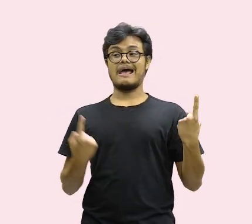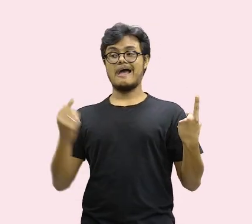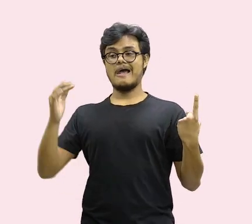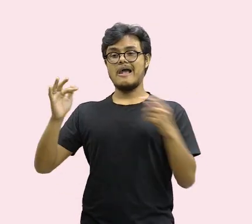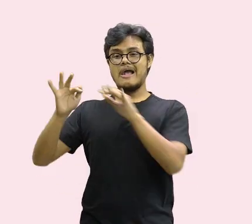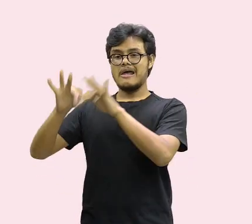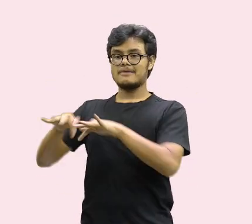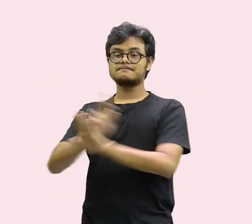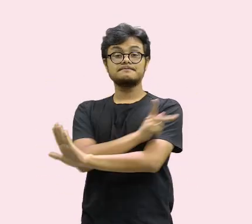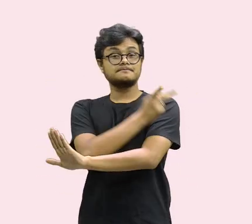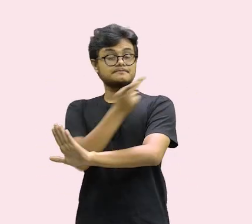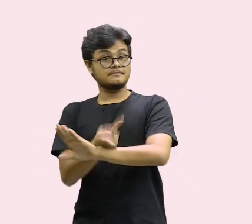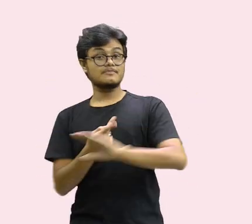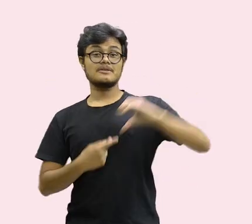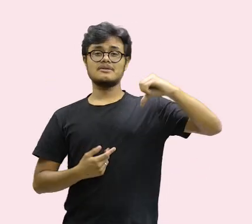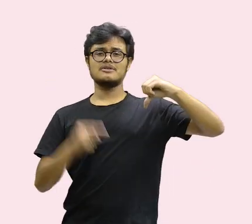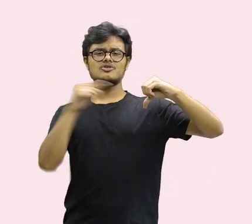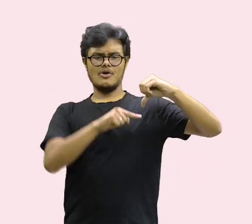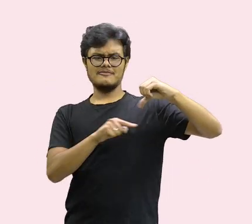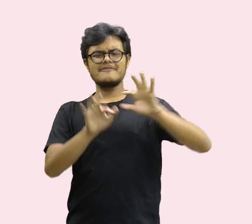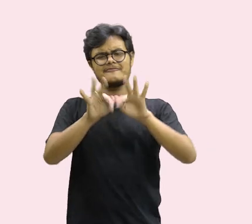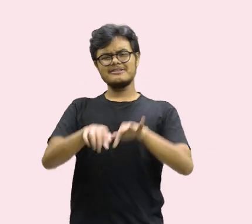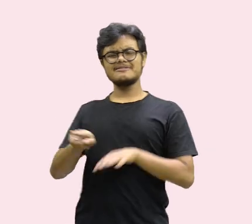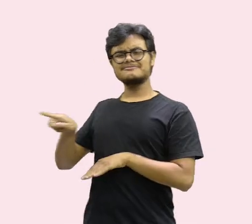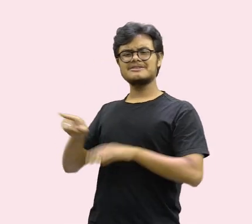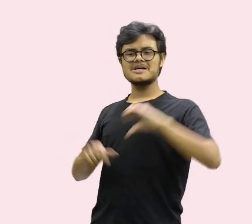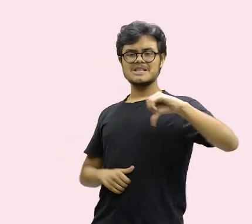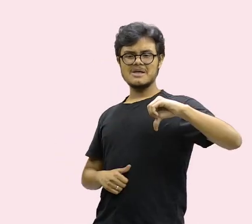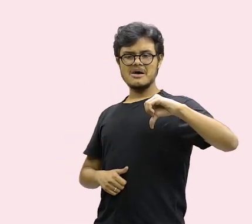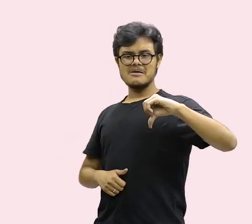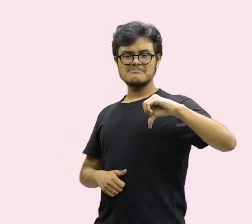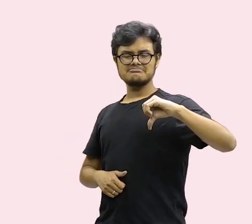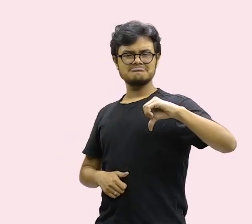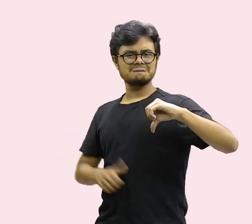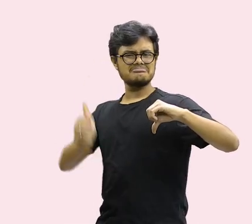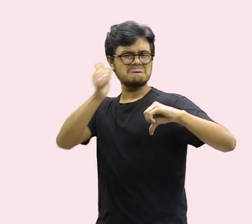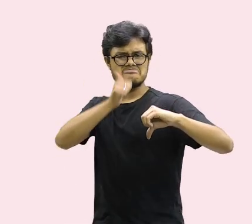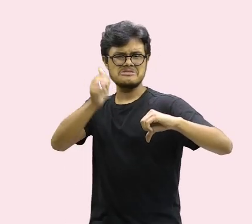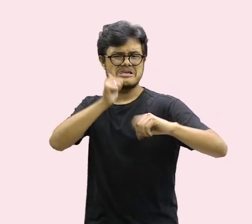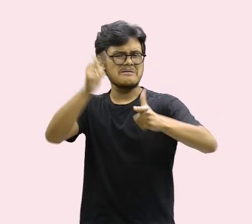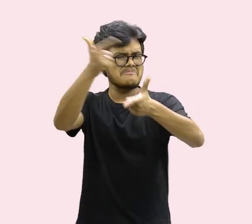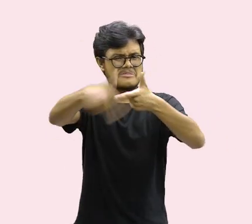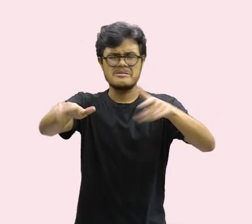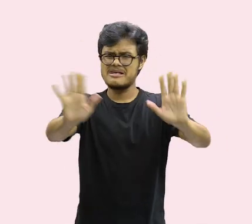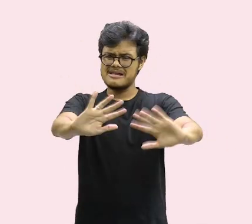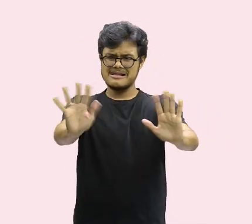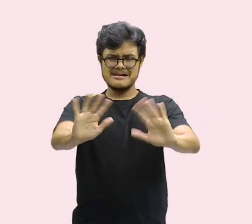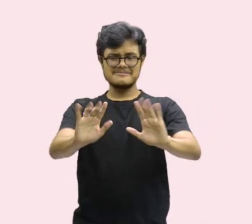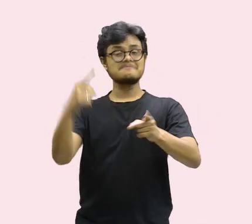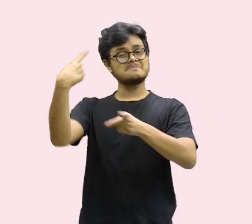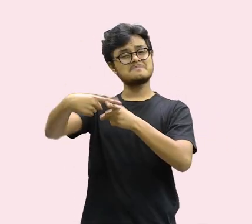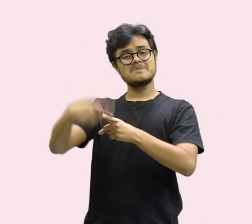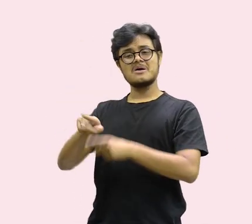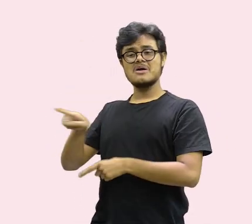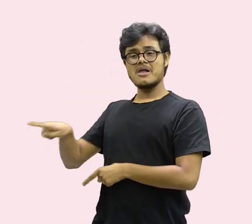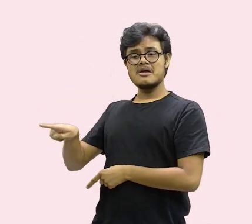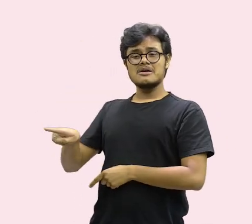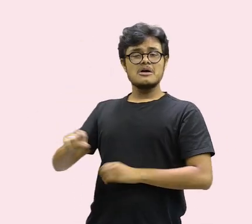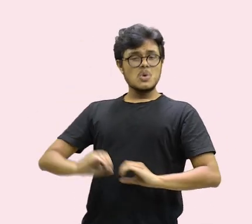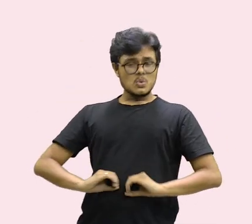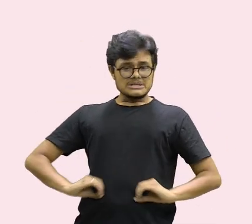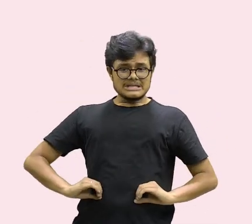e depois tu vai ter mais 9 dias por último. Esses 9 dias também a mulher não vai ter problema de engravidar, porque a sua célula